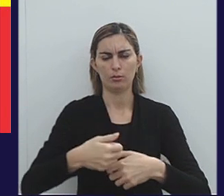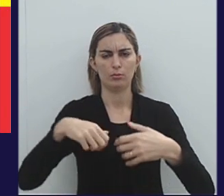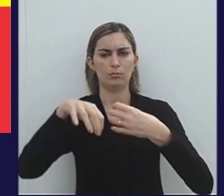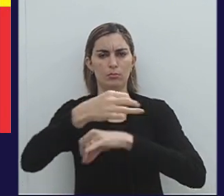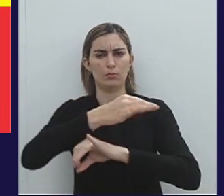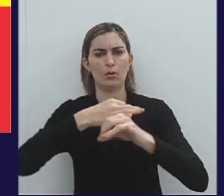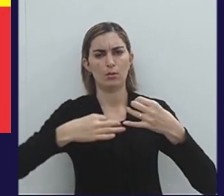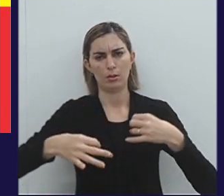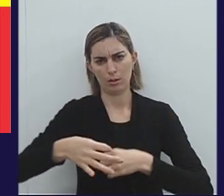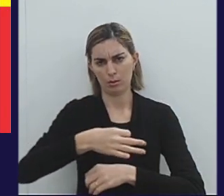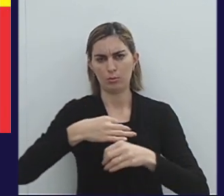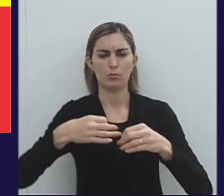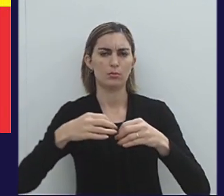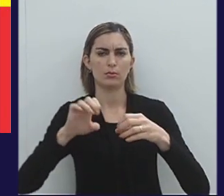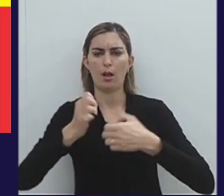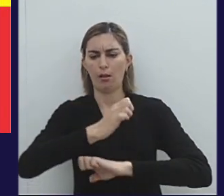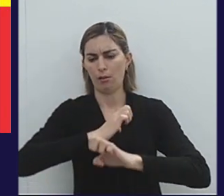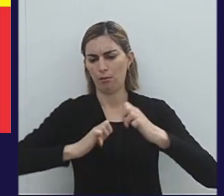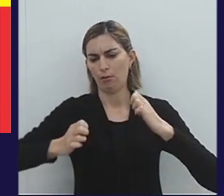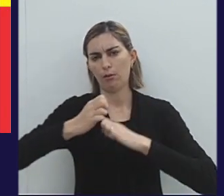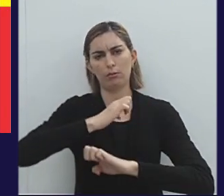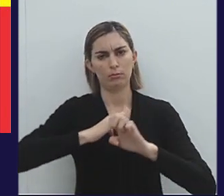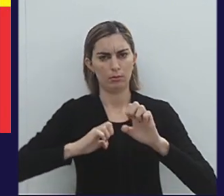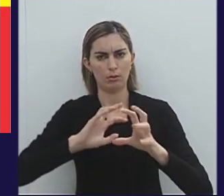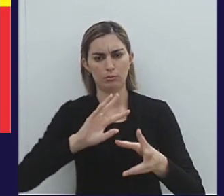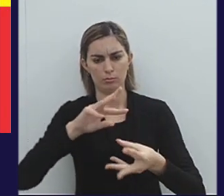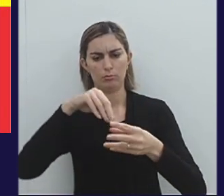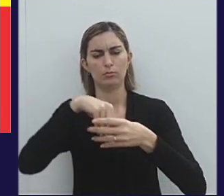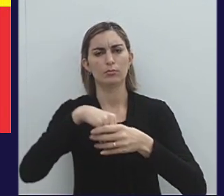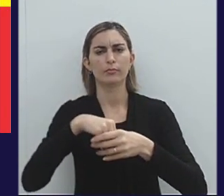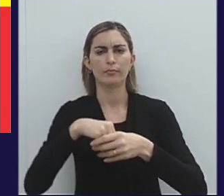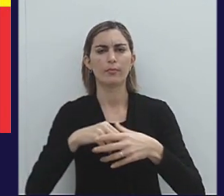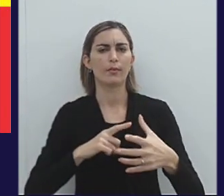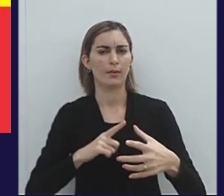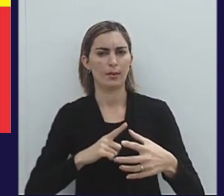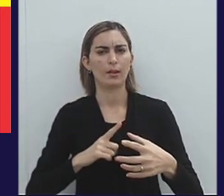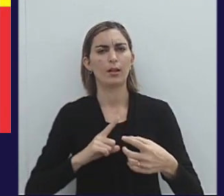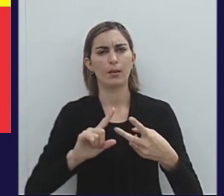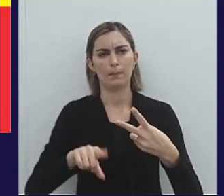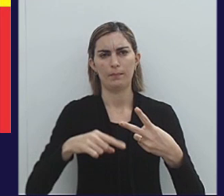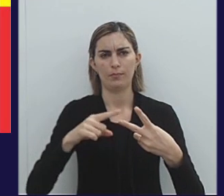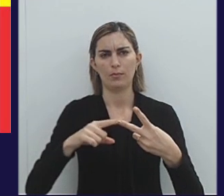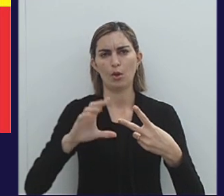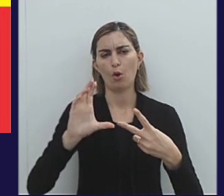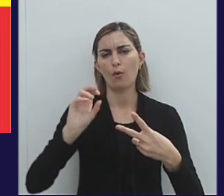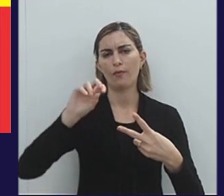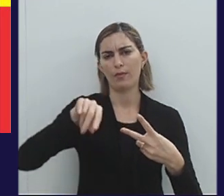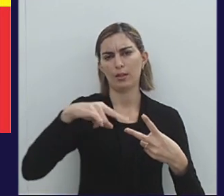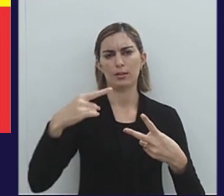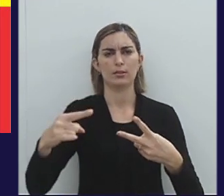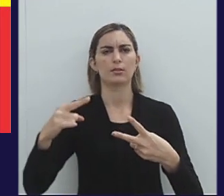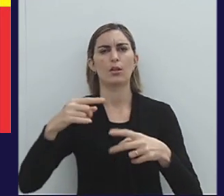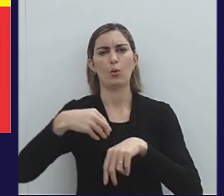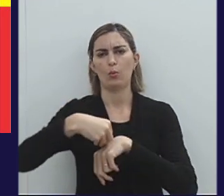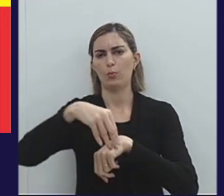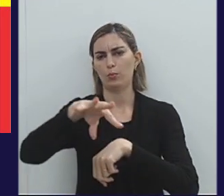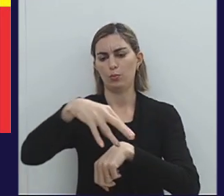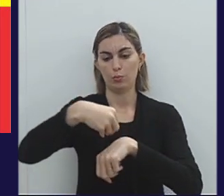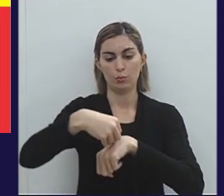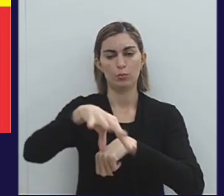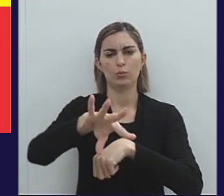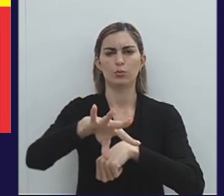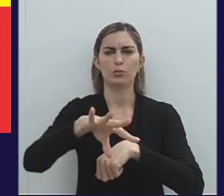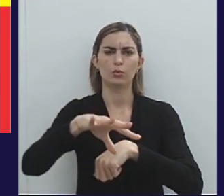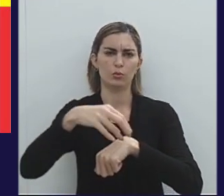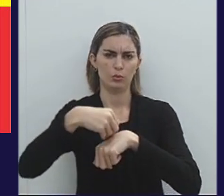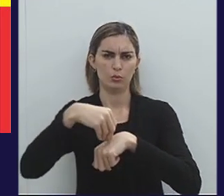e moléculas, ou se não elétrons, que são constituintes. A convecção, por sua parte, vai ser a